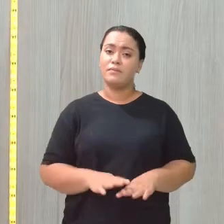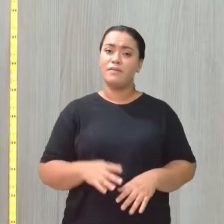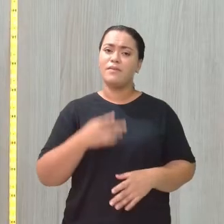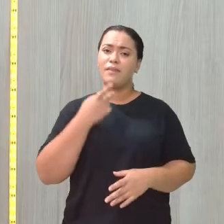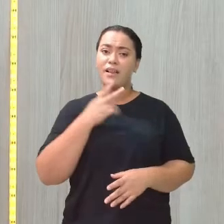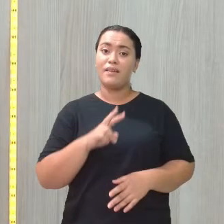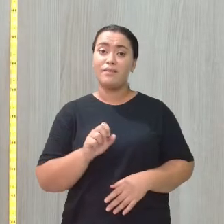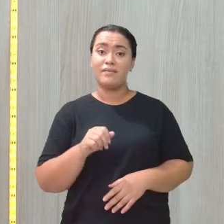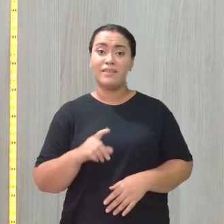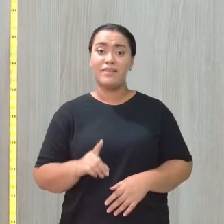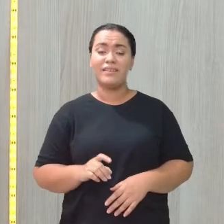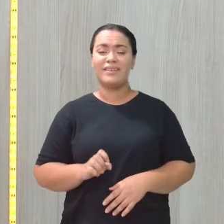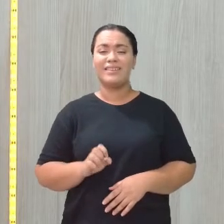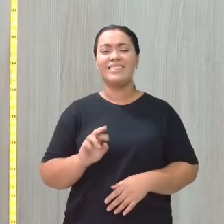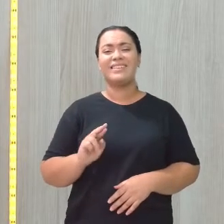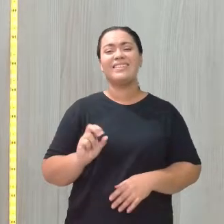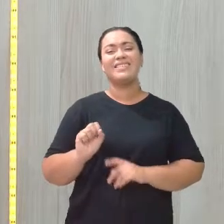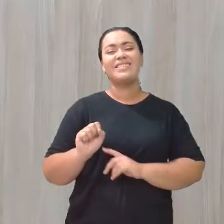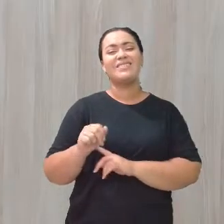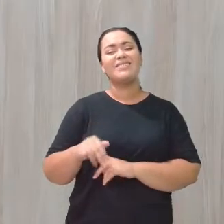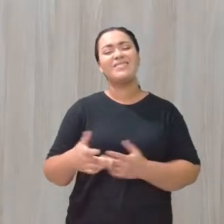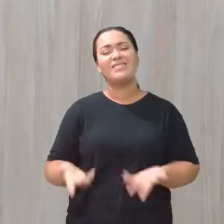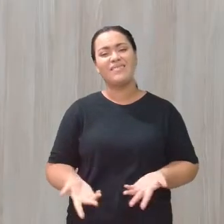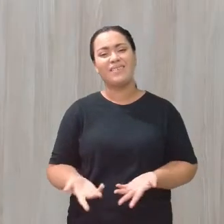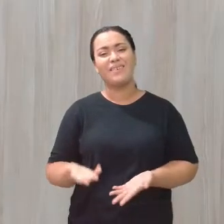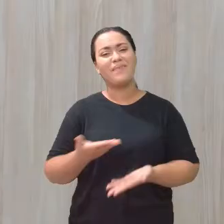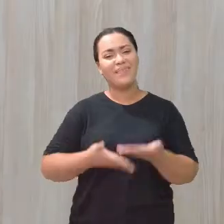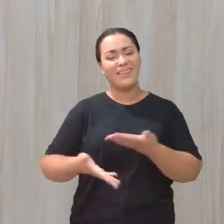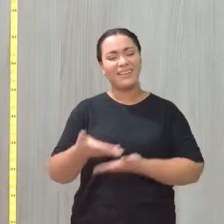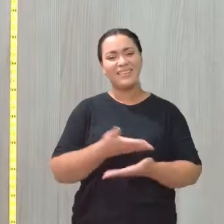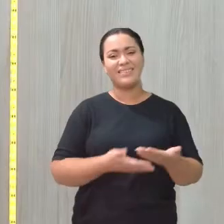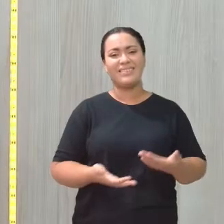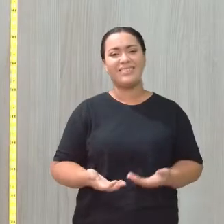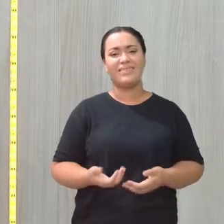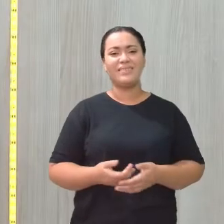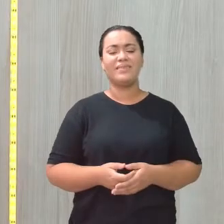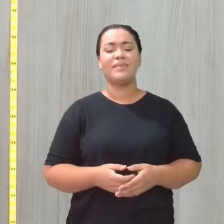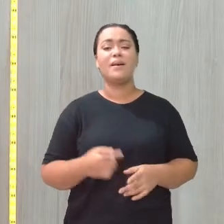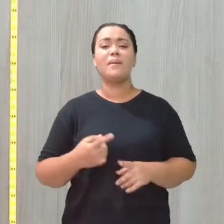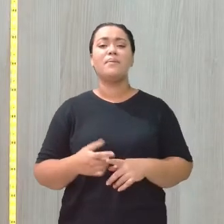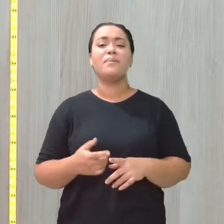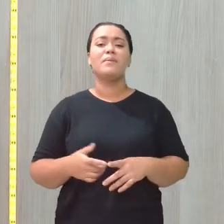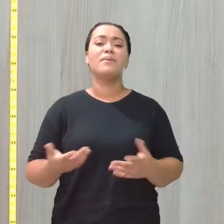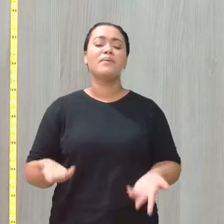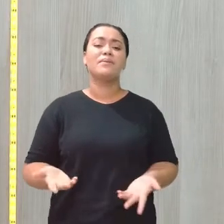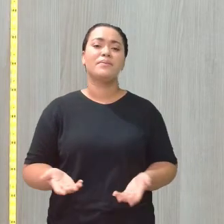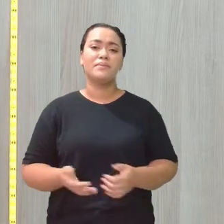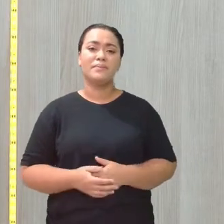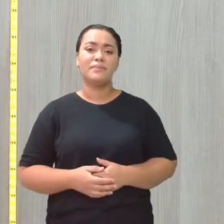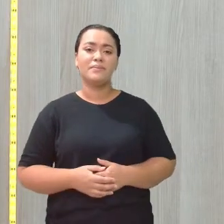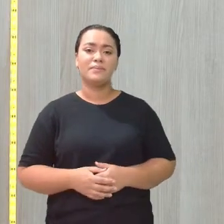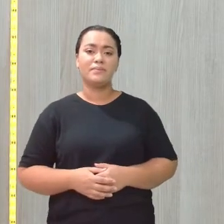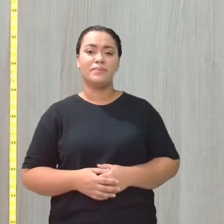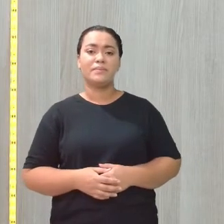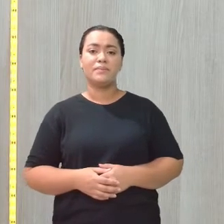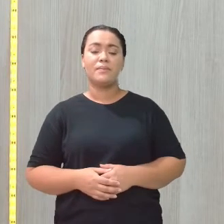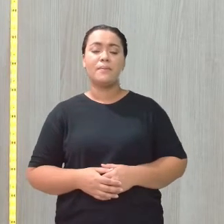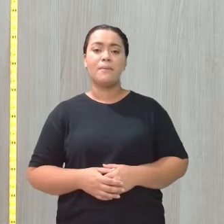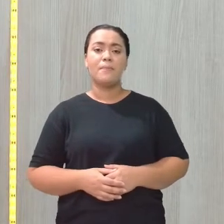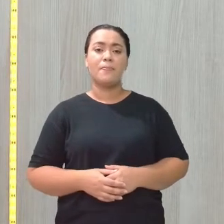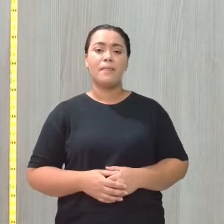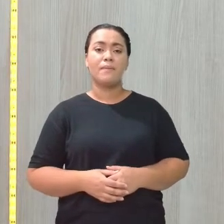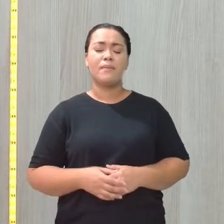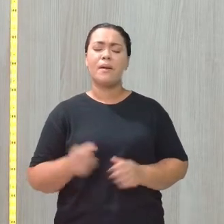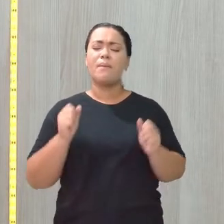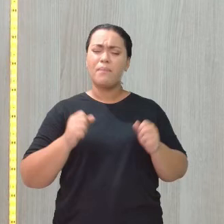professora. Wanderson... Estou aqui querendo que ele participe aí conosco. Por que será? Por que será? Wanderson, responde Mas, aí pra professora gente. Cláudia, pode